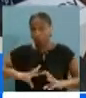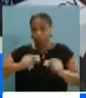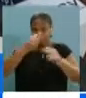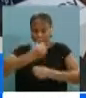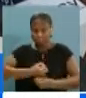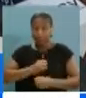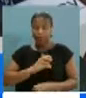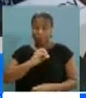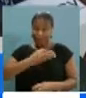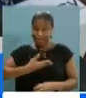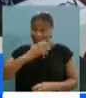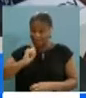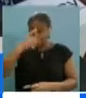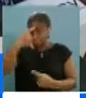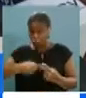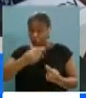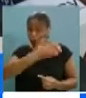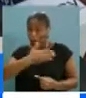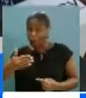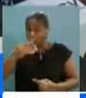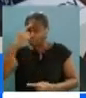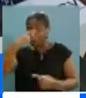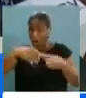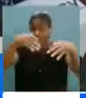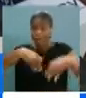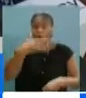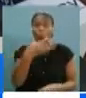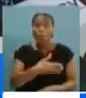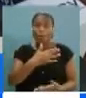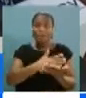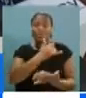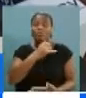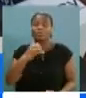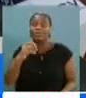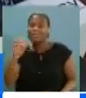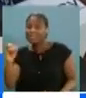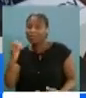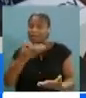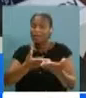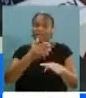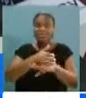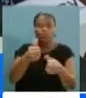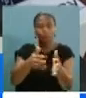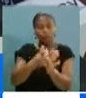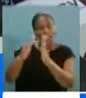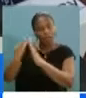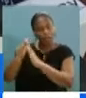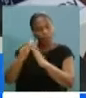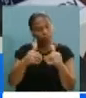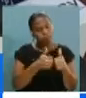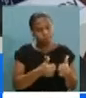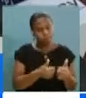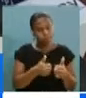ODS 11, a meta 1, até 2030, assegurar o acesso de todos à habitação